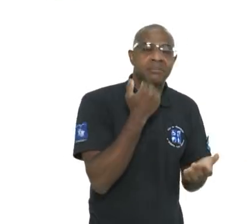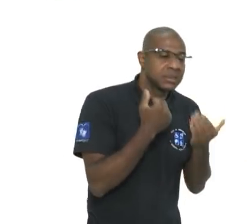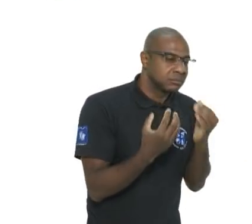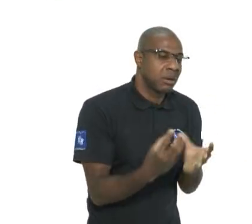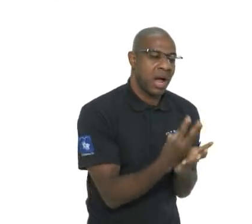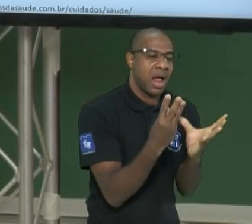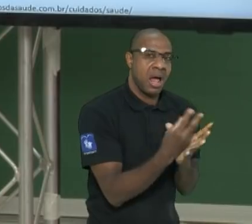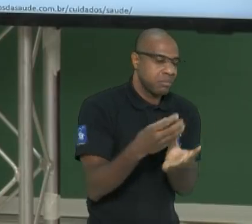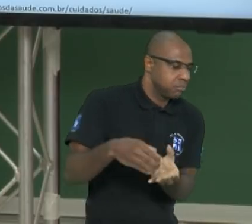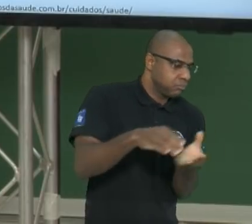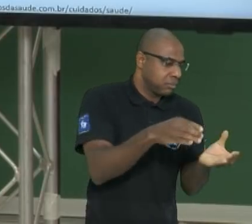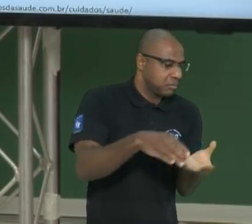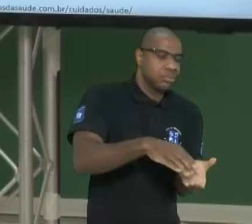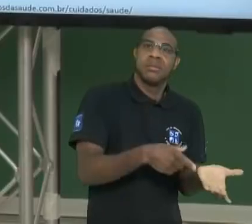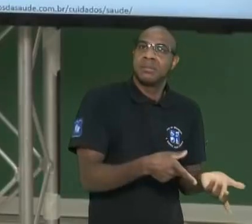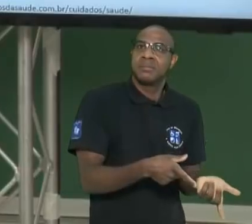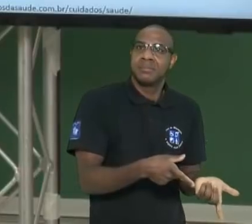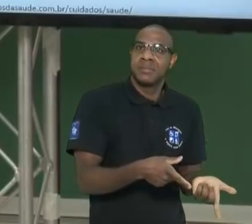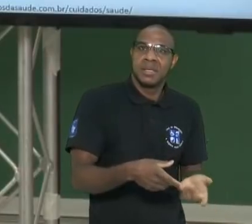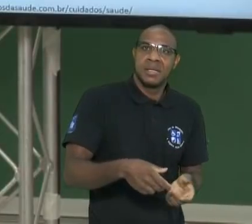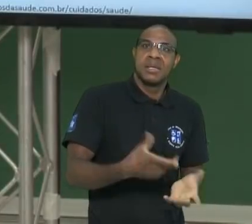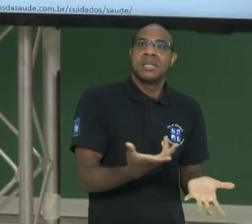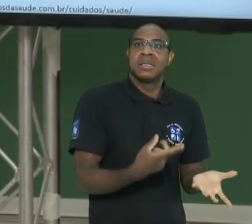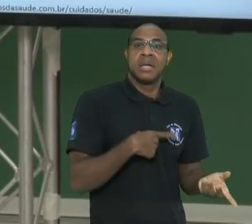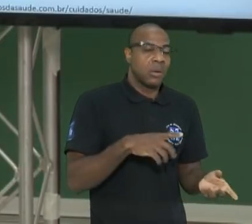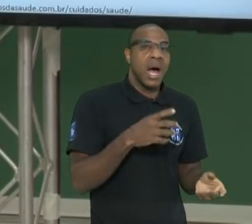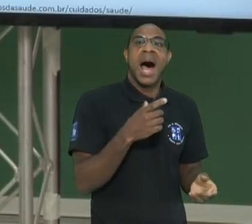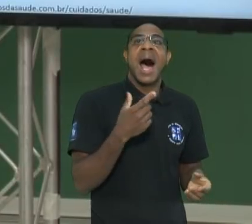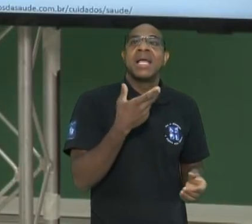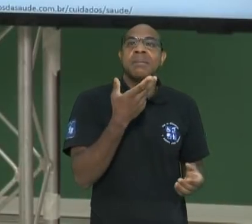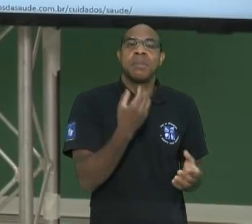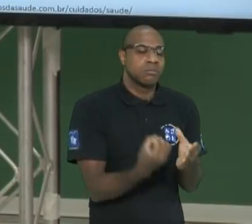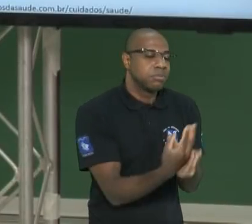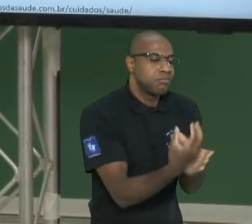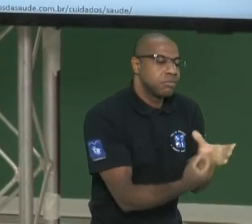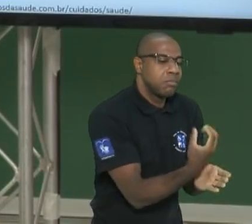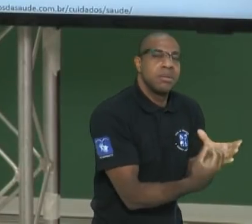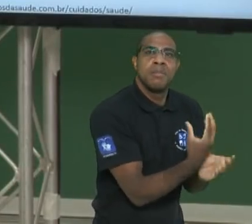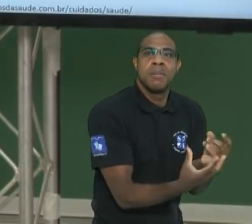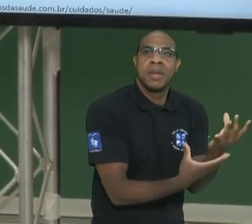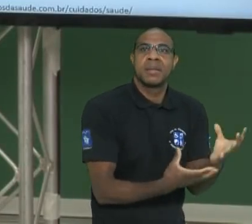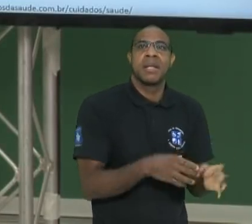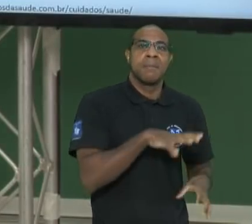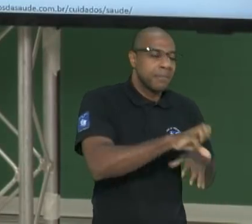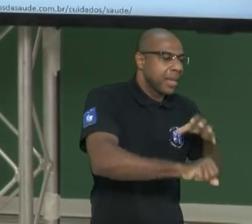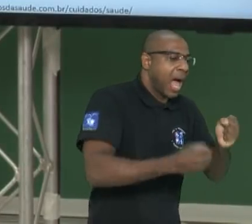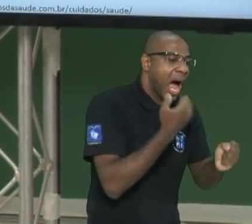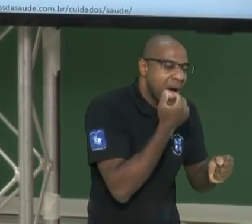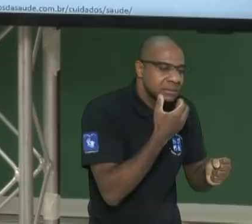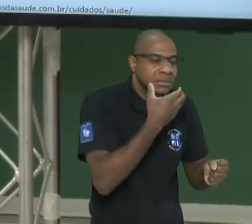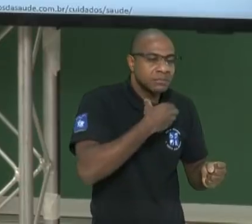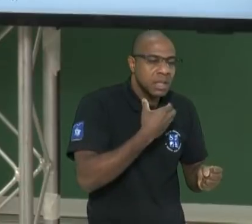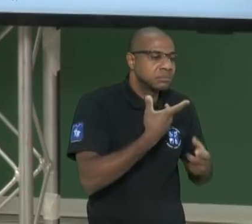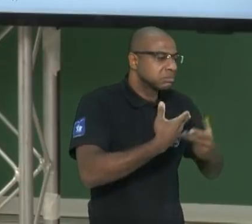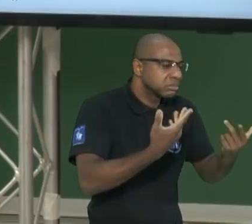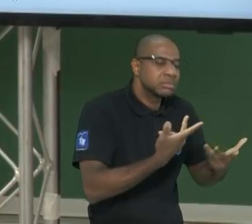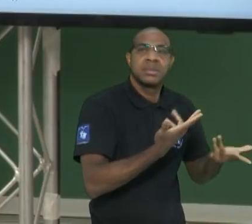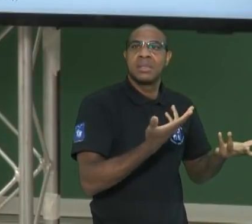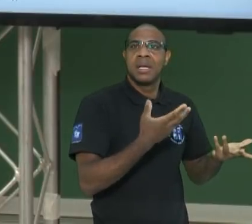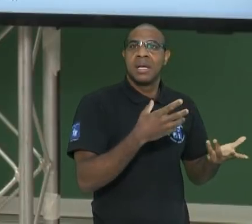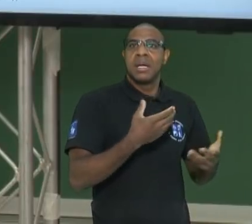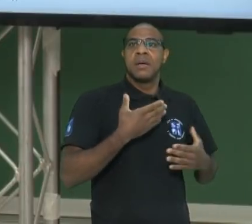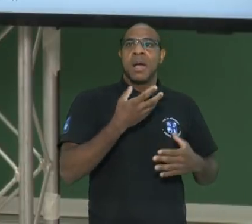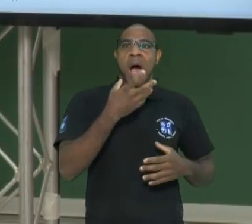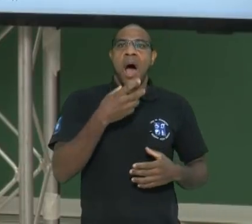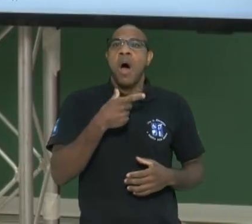ser humano, que vai acabar se contaminando com essa doença. Então tem que tomar bastante cuidado. A